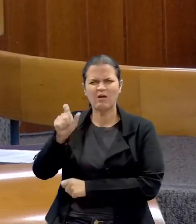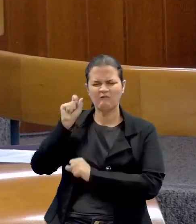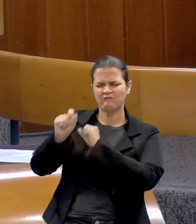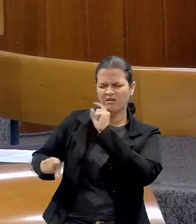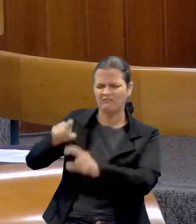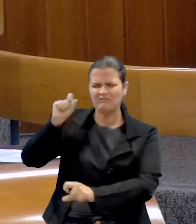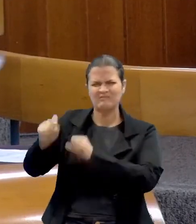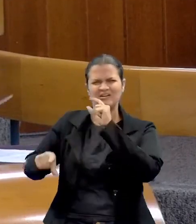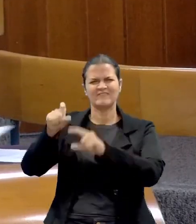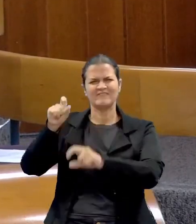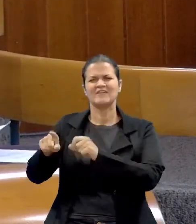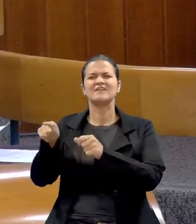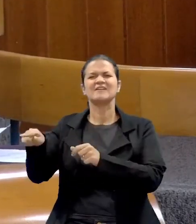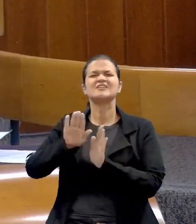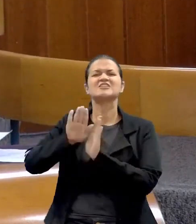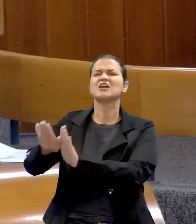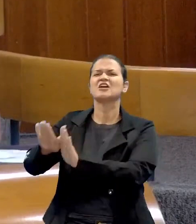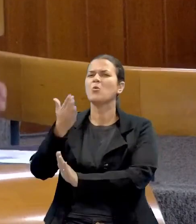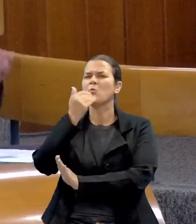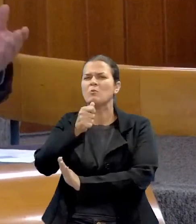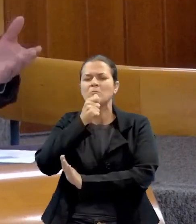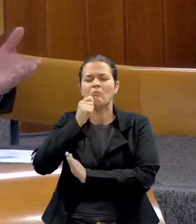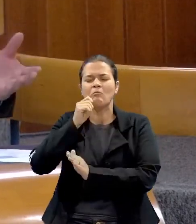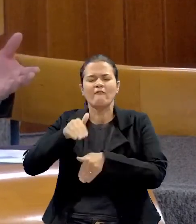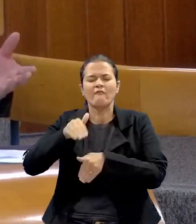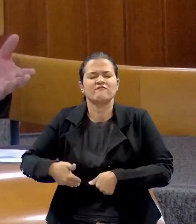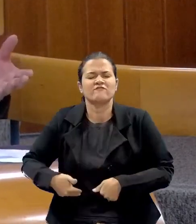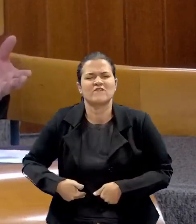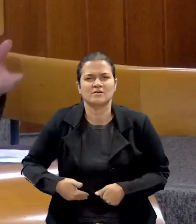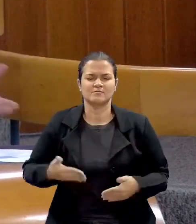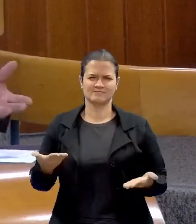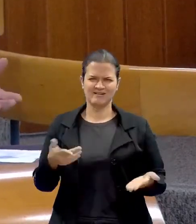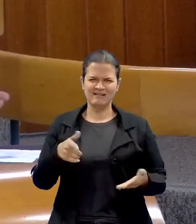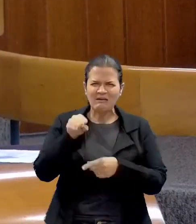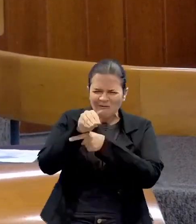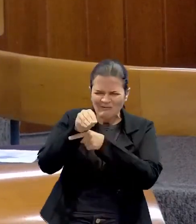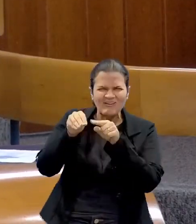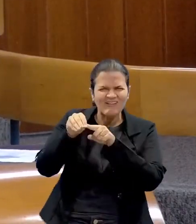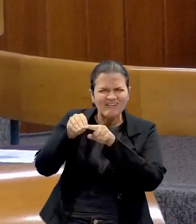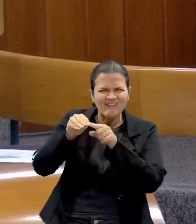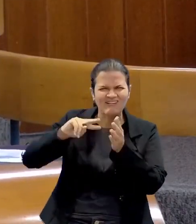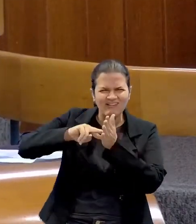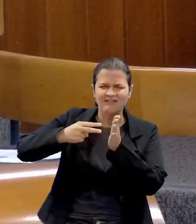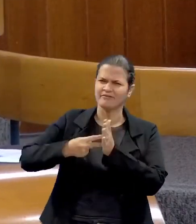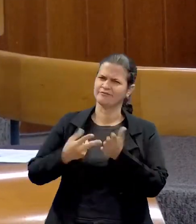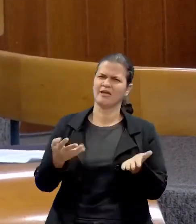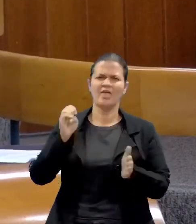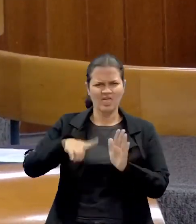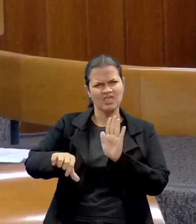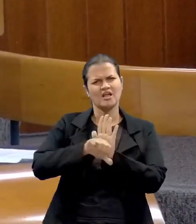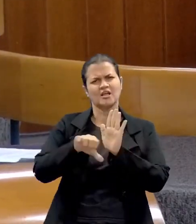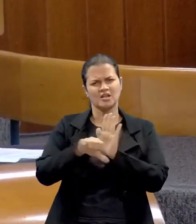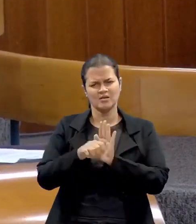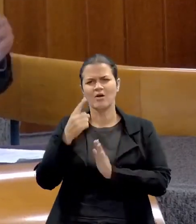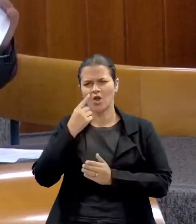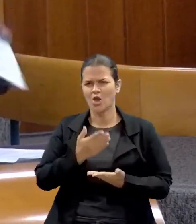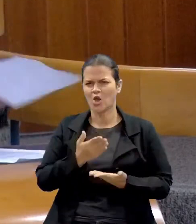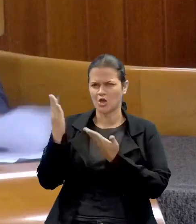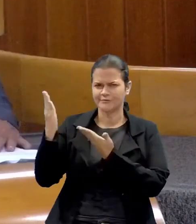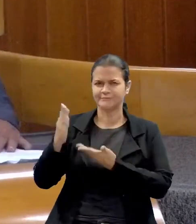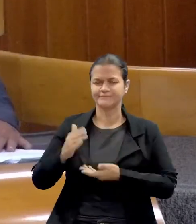pacientes deixavam sem alimentação. Isso é cuidador? É uma criminosa. Por favor, na tela.